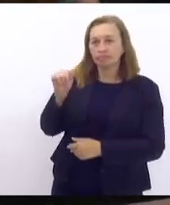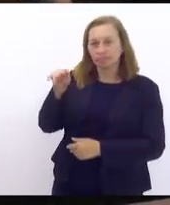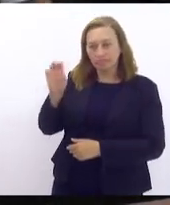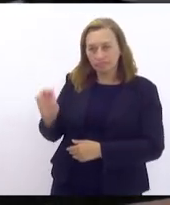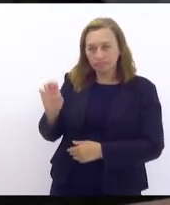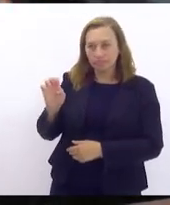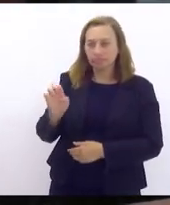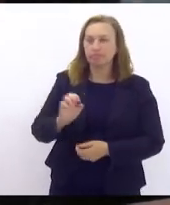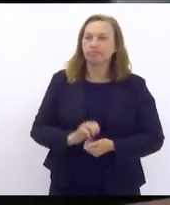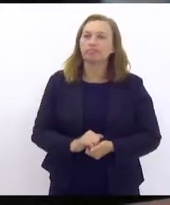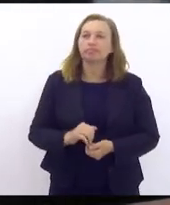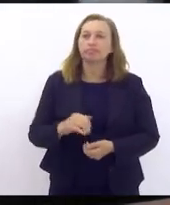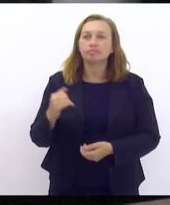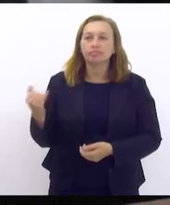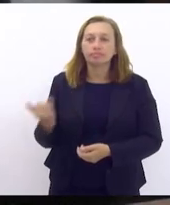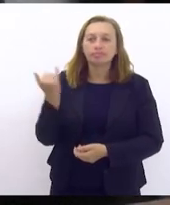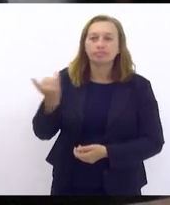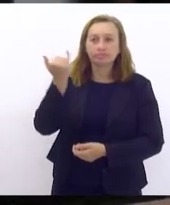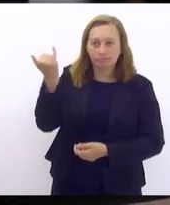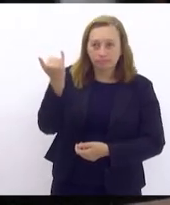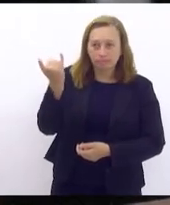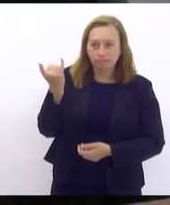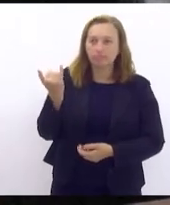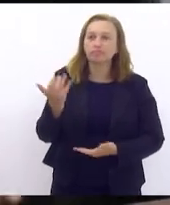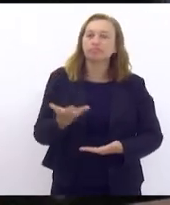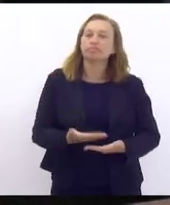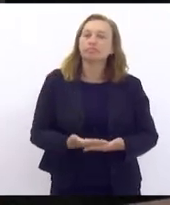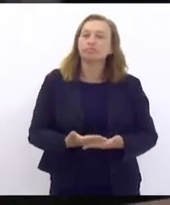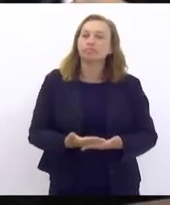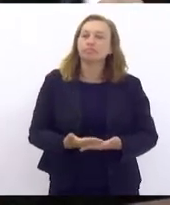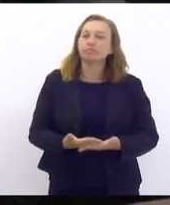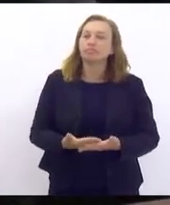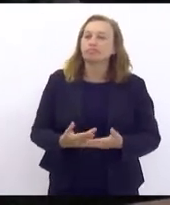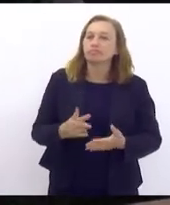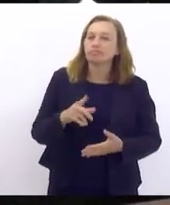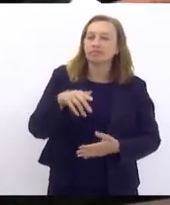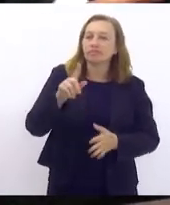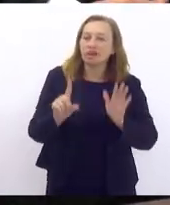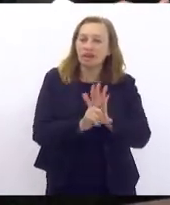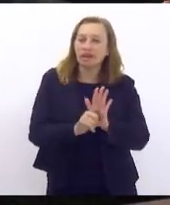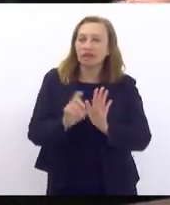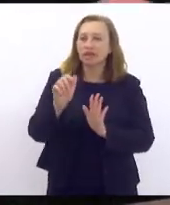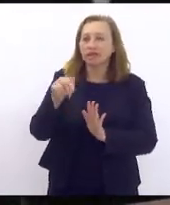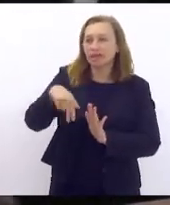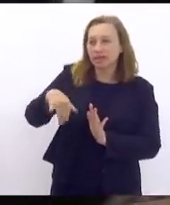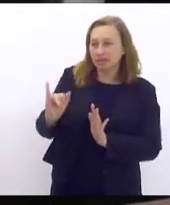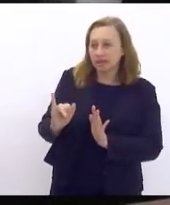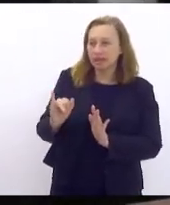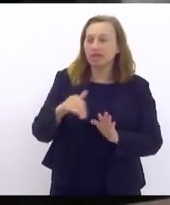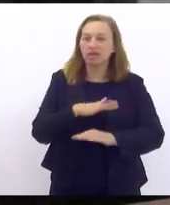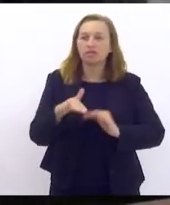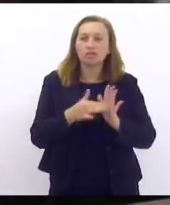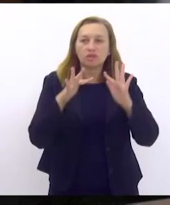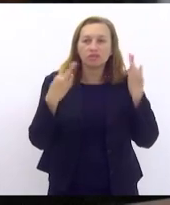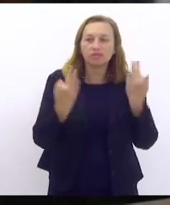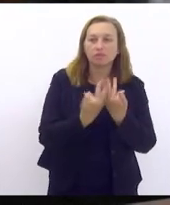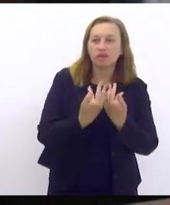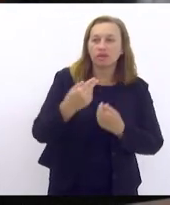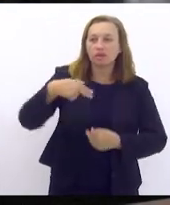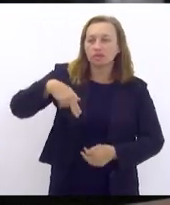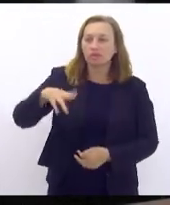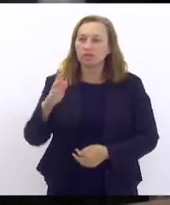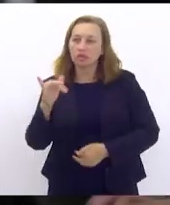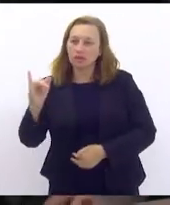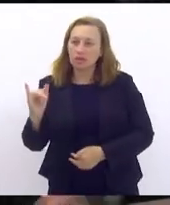foi vital nesse processo de condução da Lei Gui, que acabou de ser aprovada, a toda a família do Gui aqui presente, ao seu